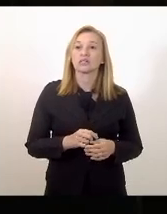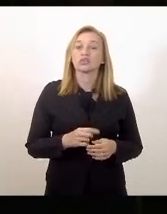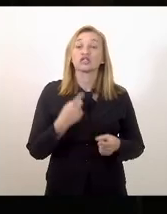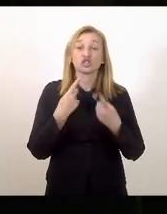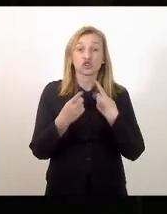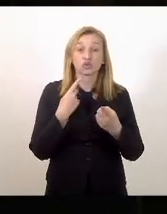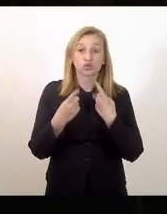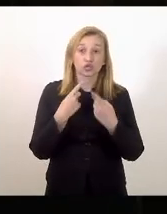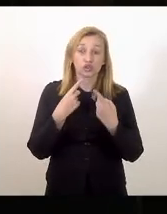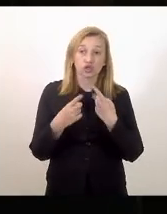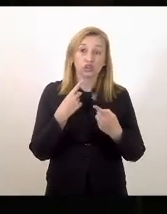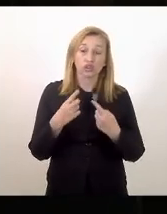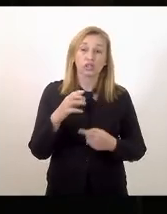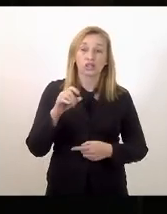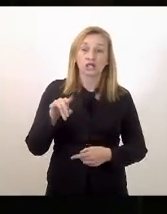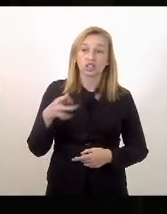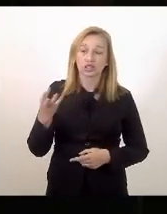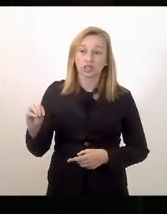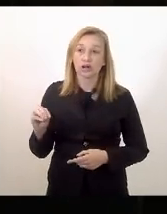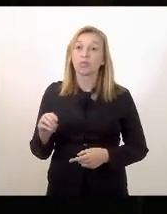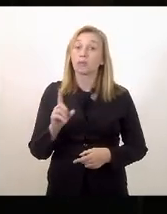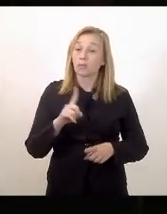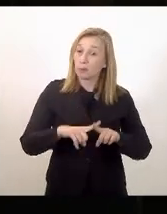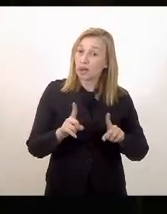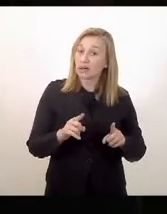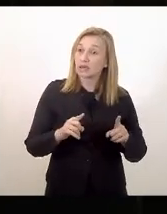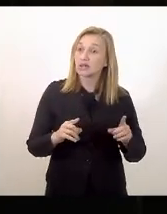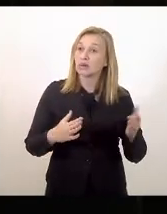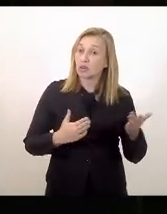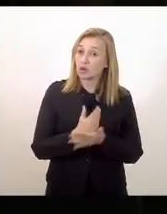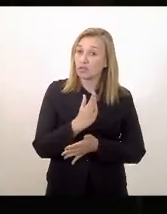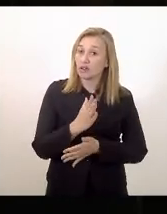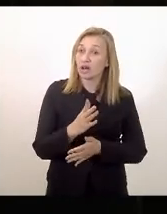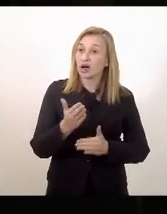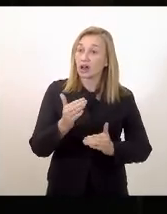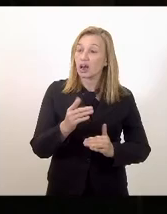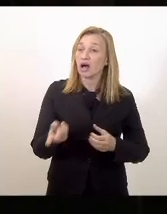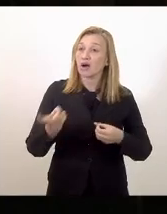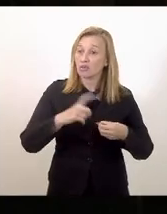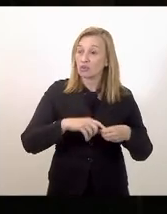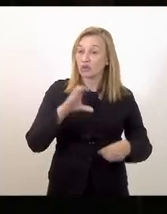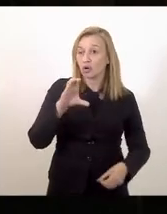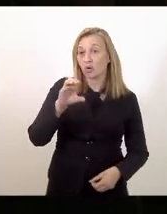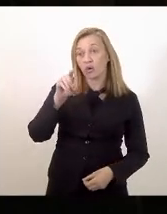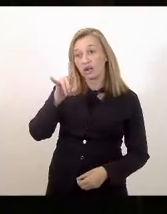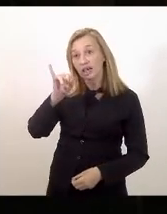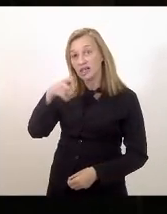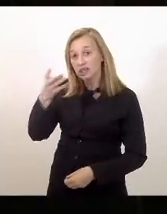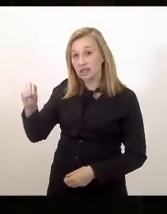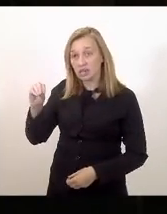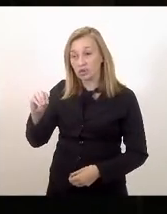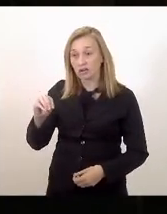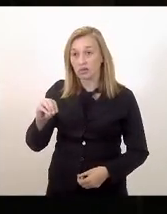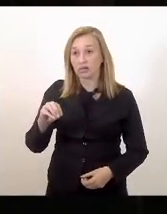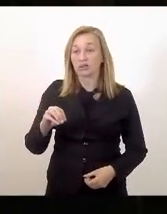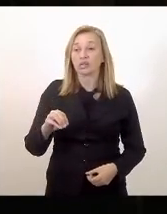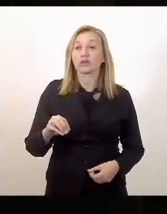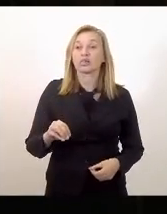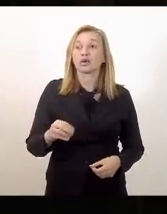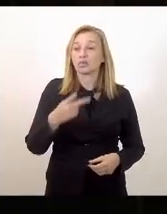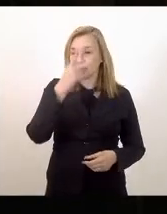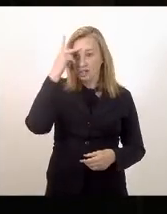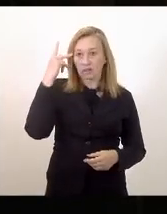discutir o distritão, mas de aprovar o retorno das coligações para inviabilizar figuras como